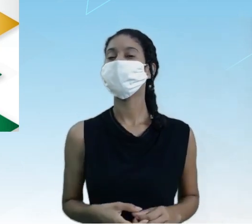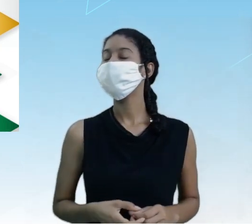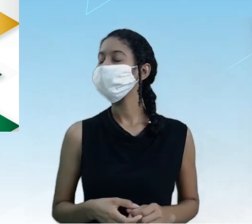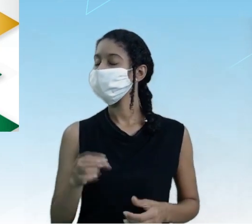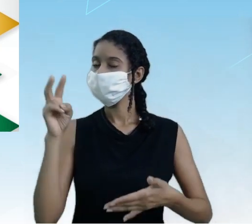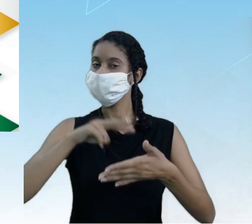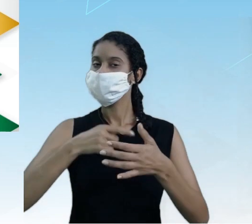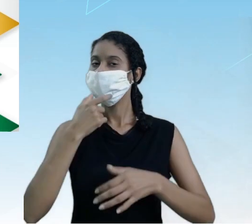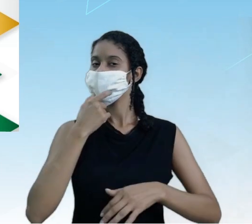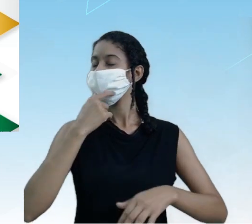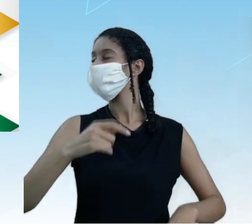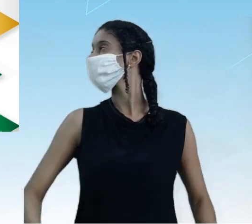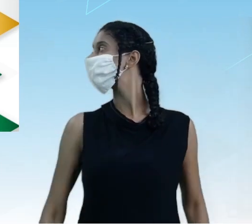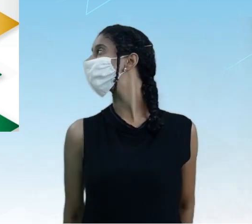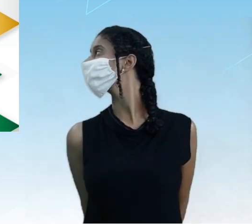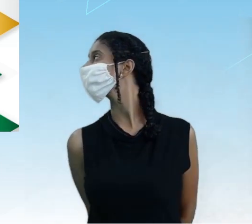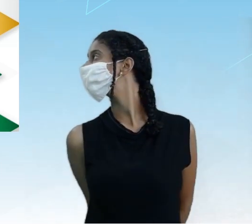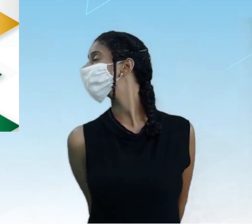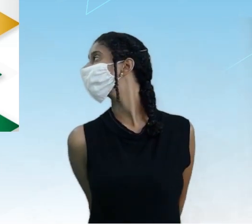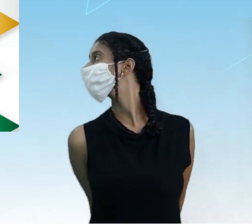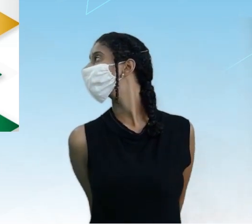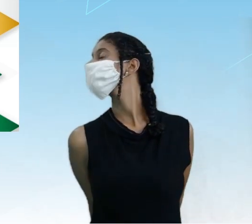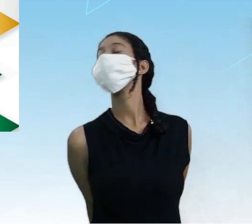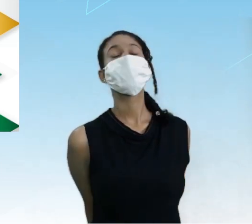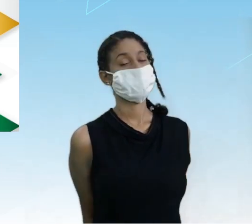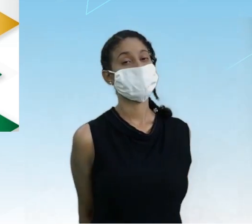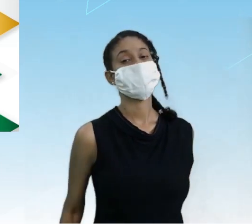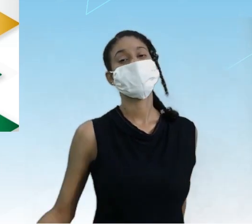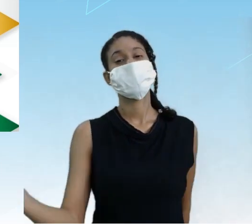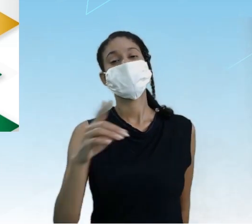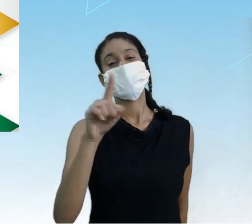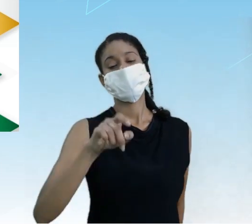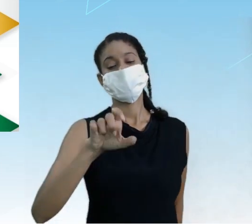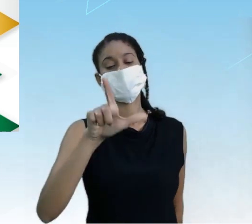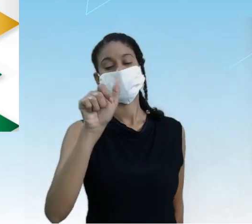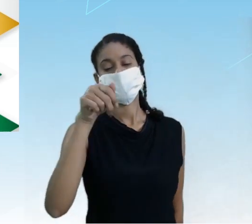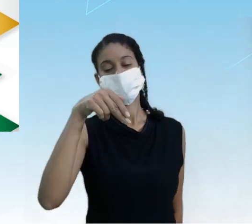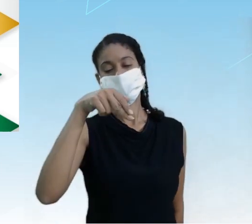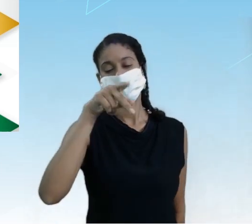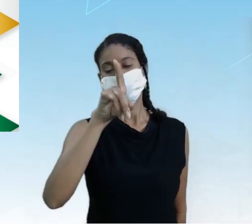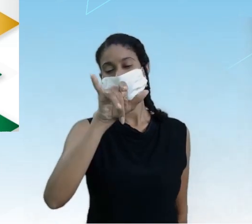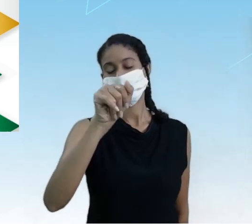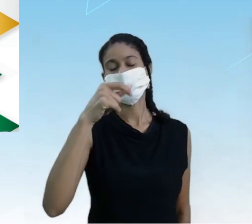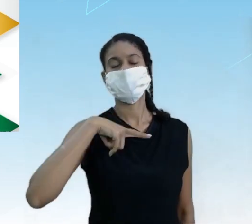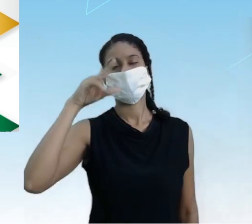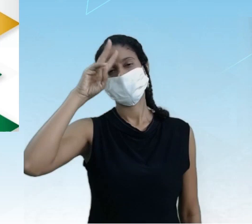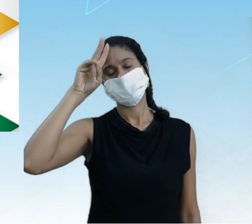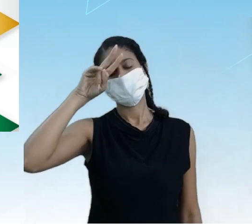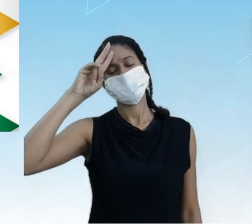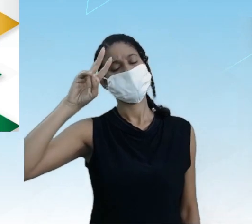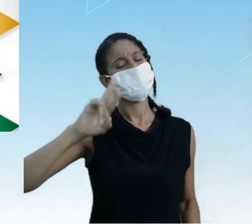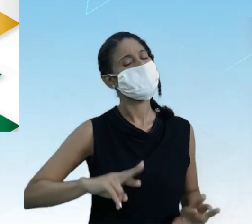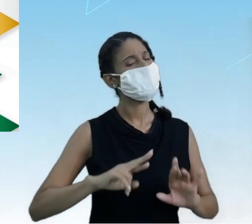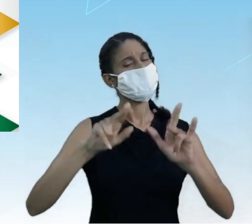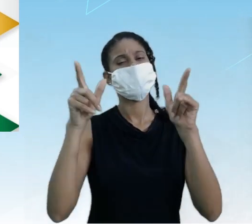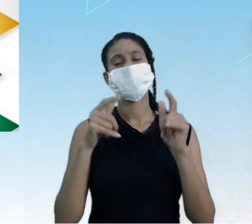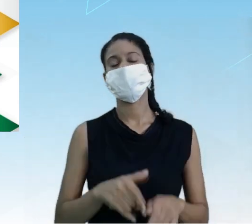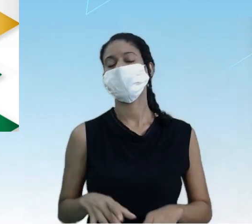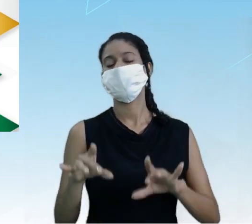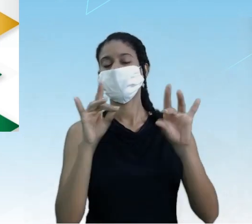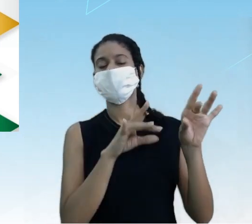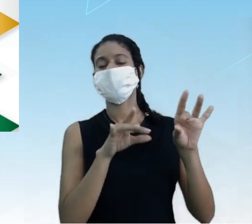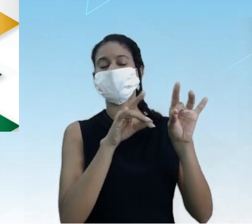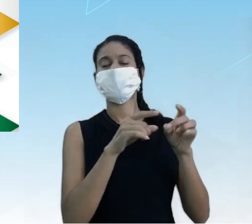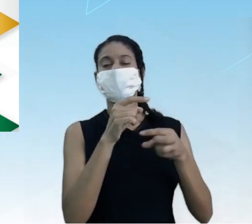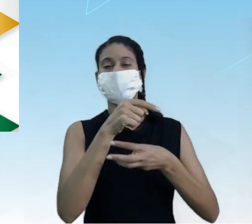story differs from Australia. Que a Nova Zelândia, a sua história ela é totalmente diferente da história da Austrália